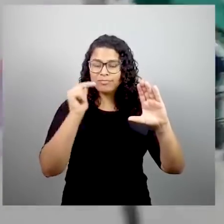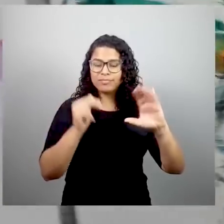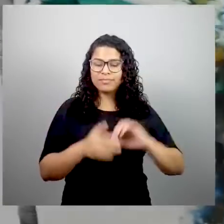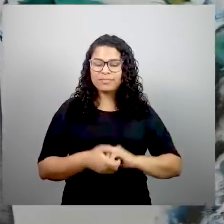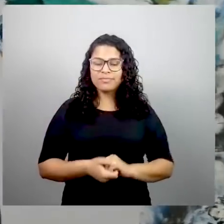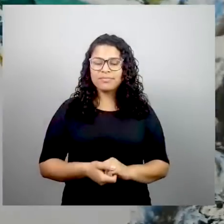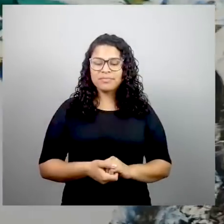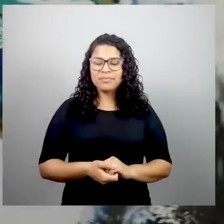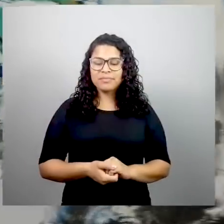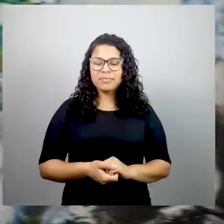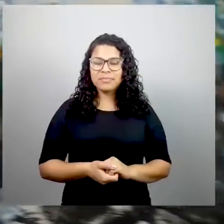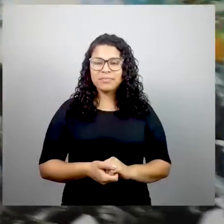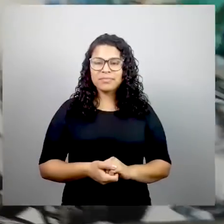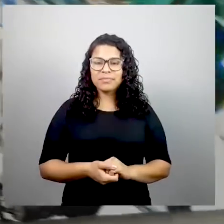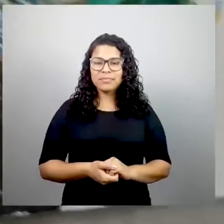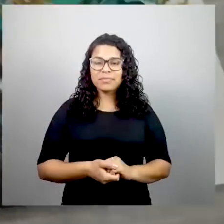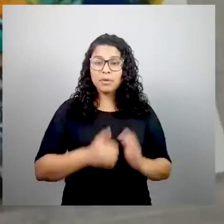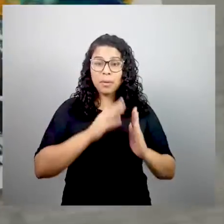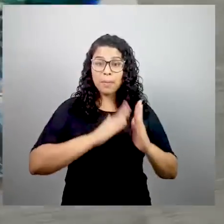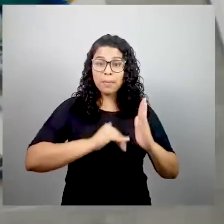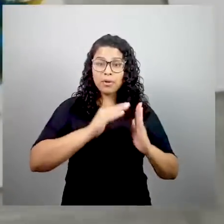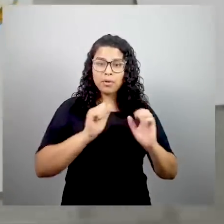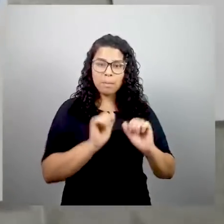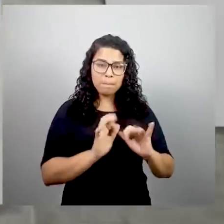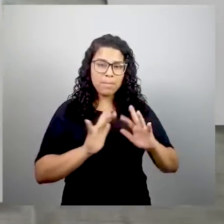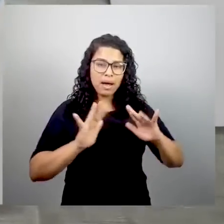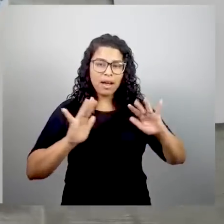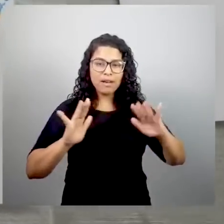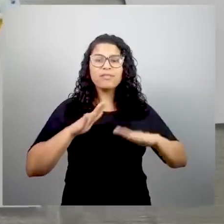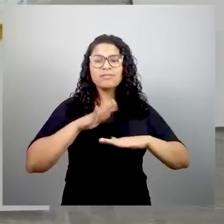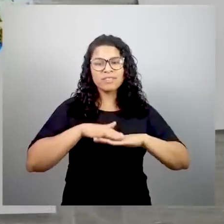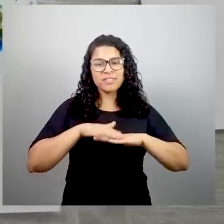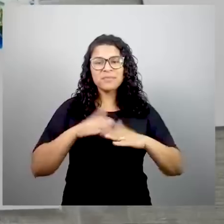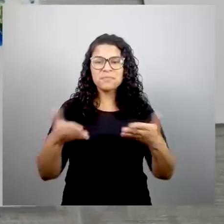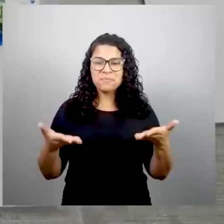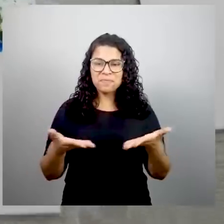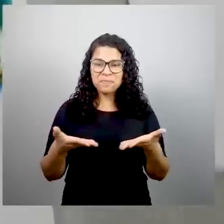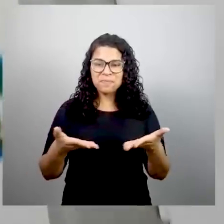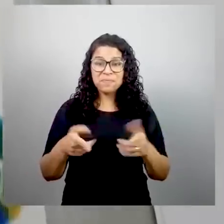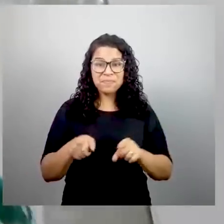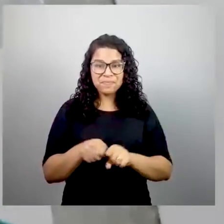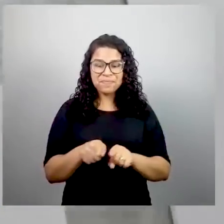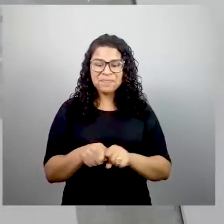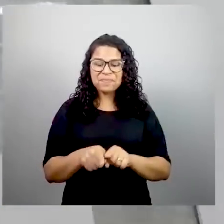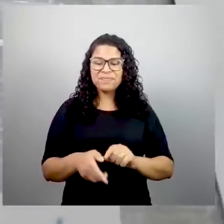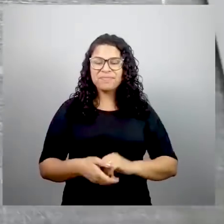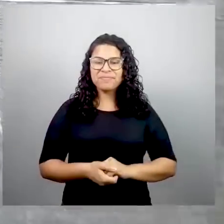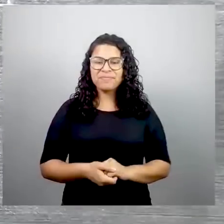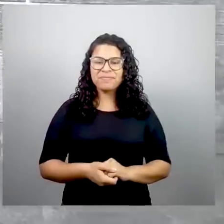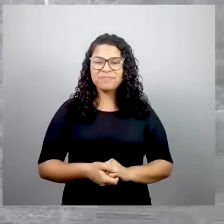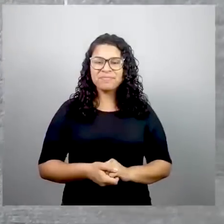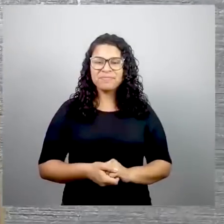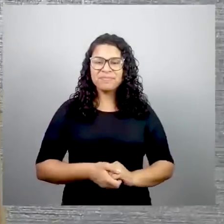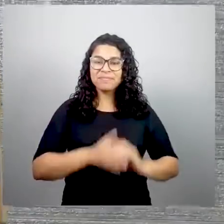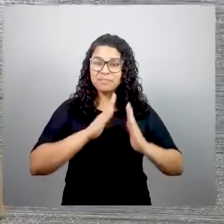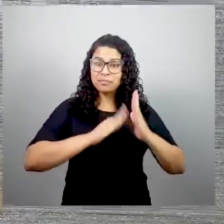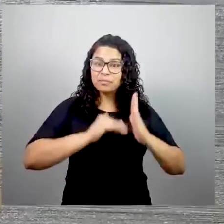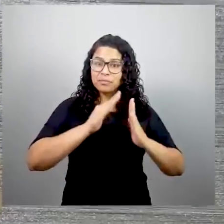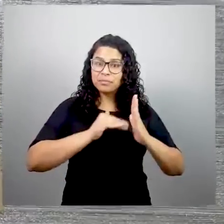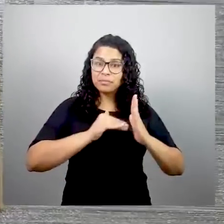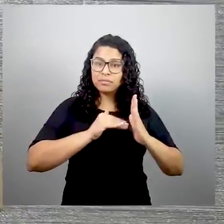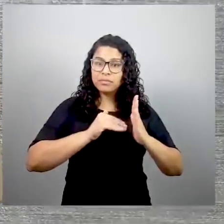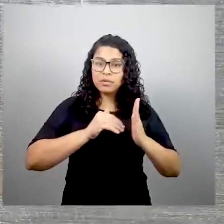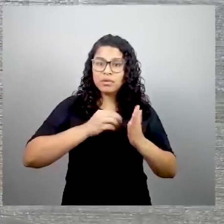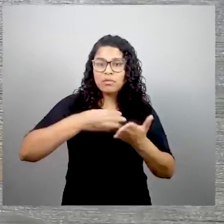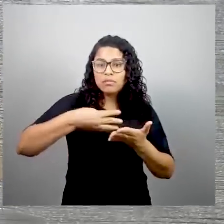outra atividade. Essa daqui é uma pintura mágica que nós vamos fazer. E essa daqui é uma pintura